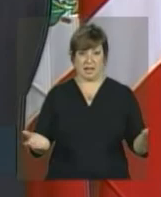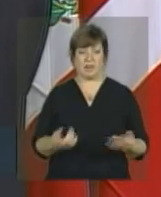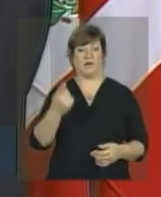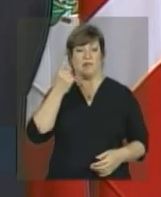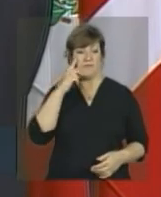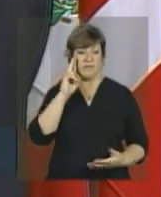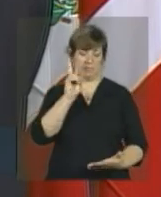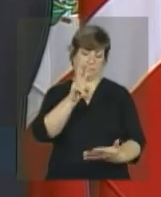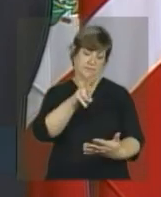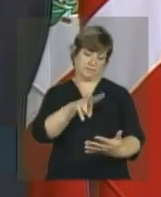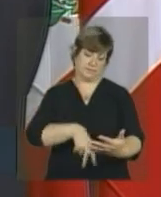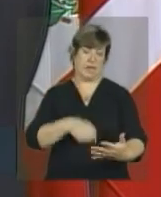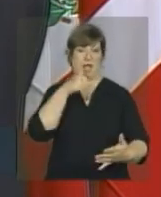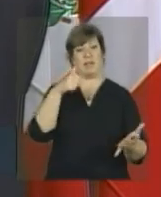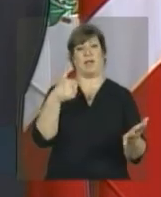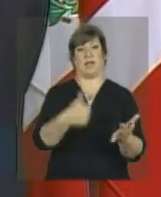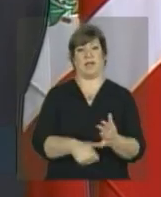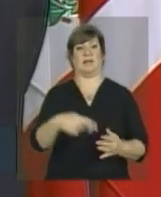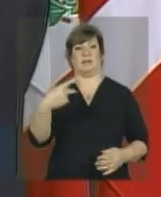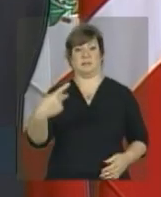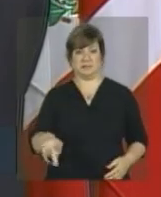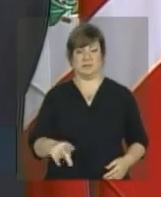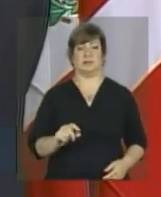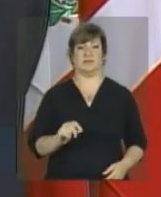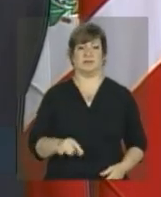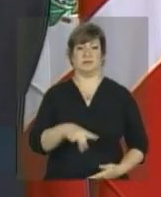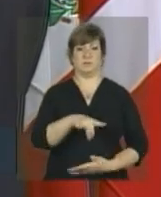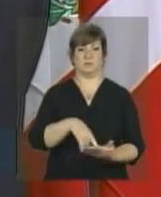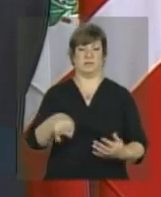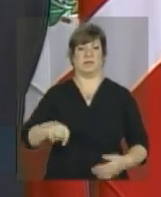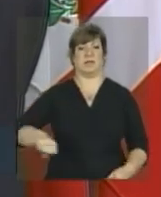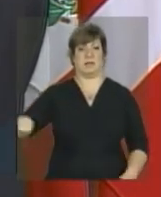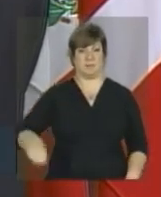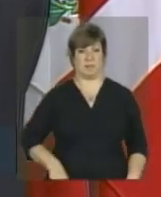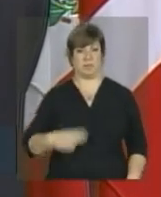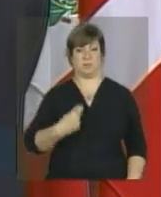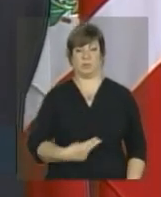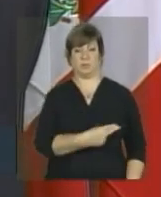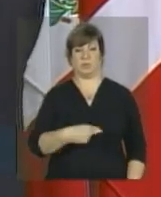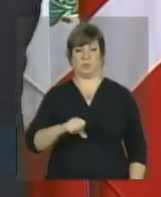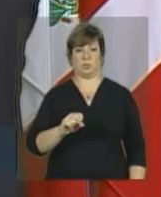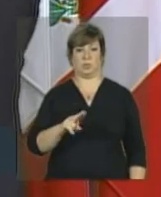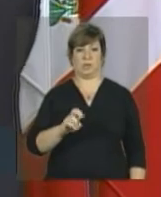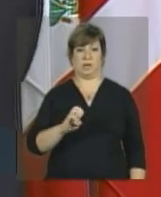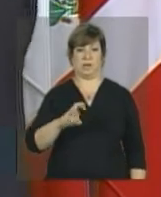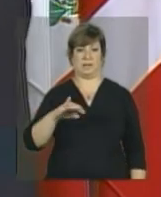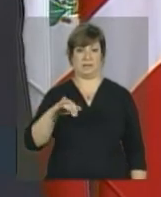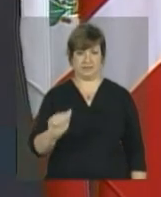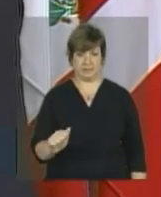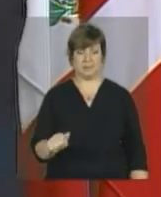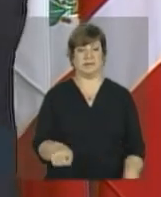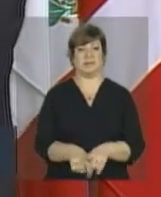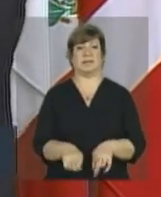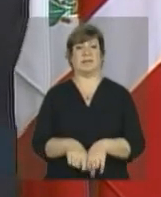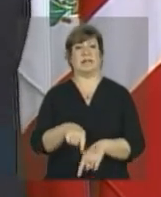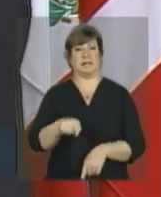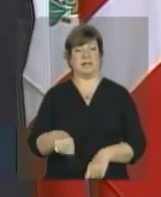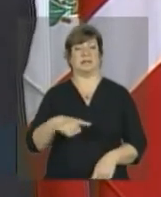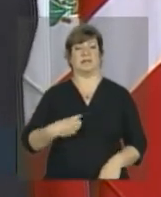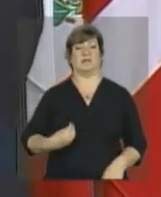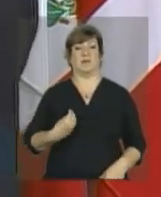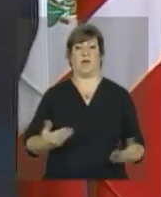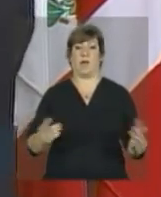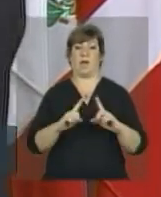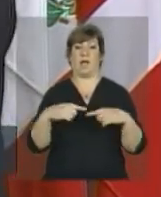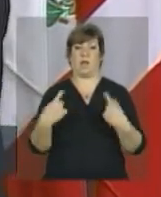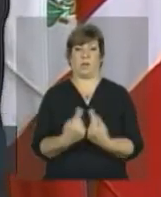verifica a carta de apresentação do embaixador da Suécia. Essa cerimônia está acontecendo no Palácio do